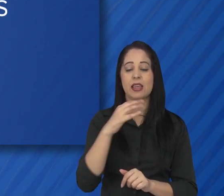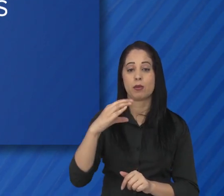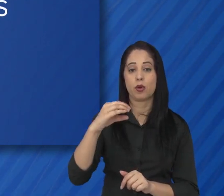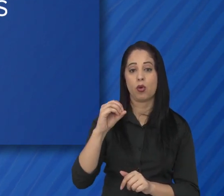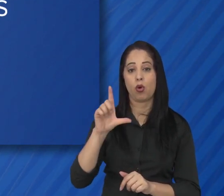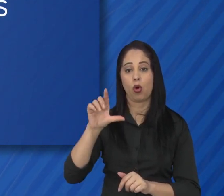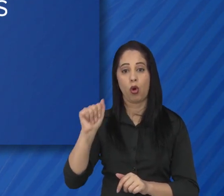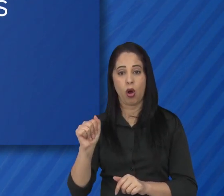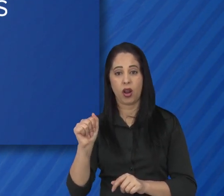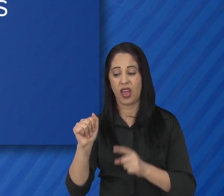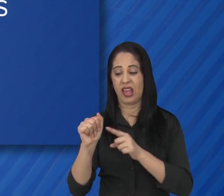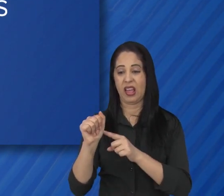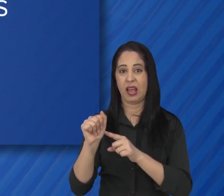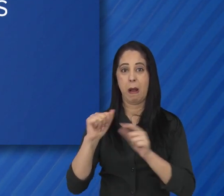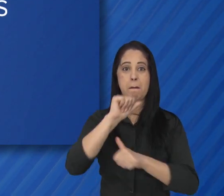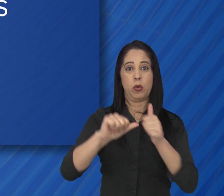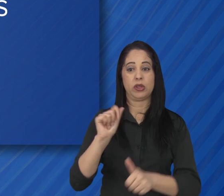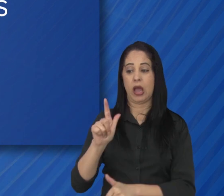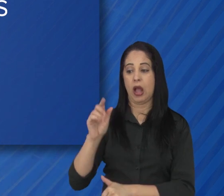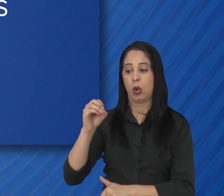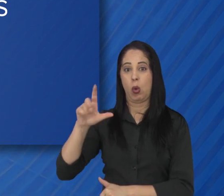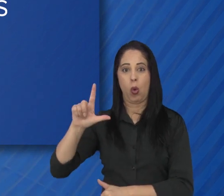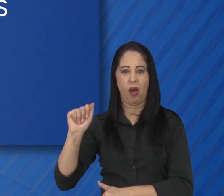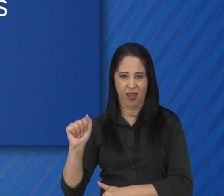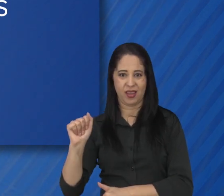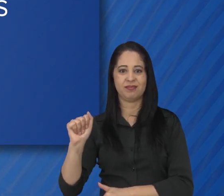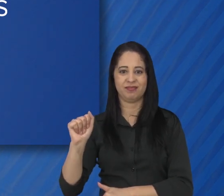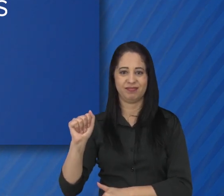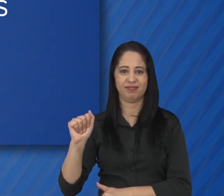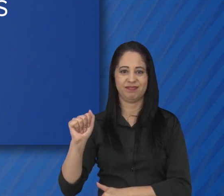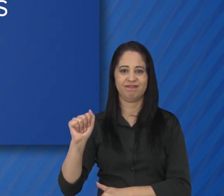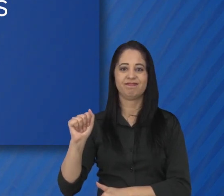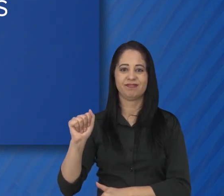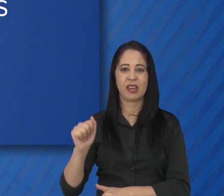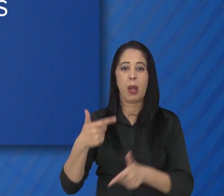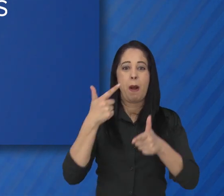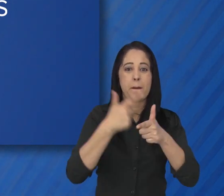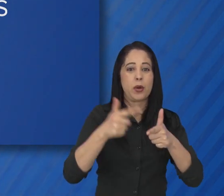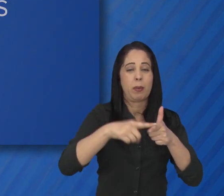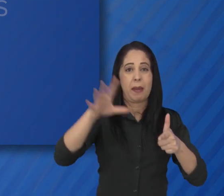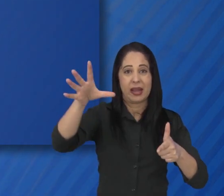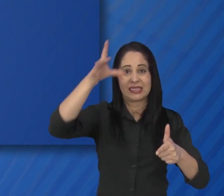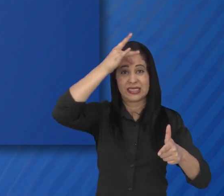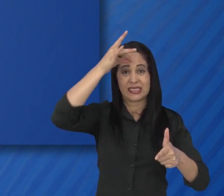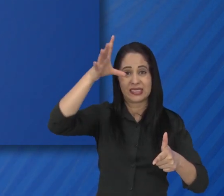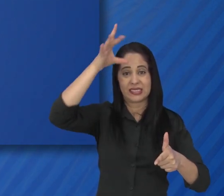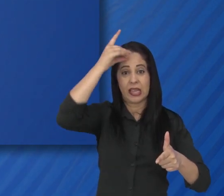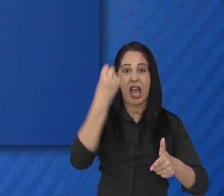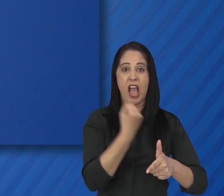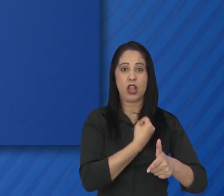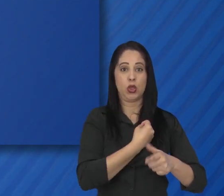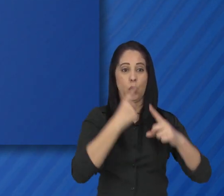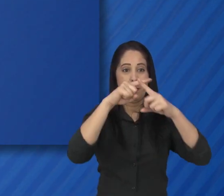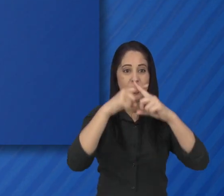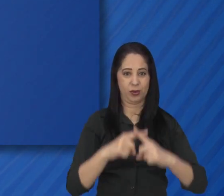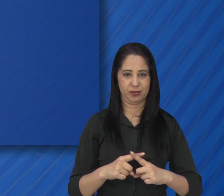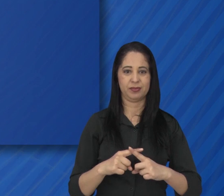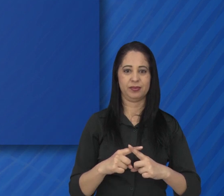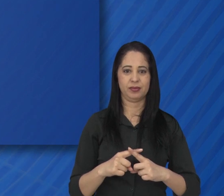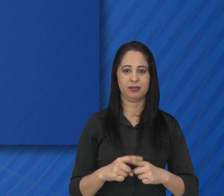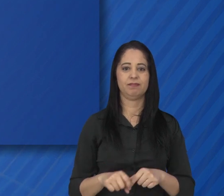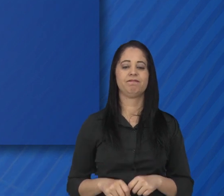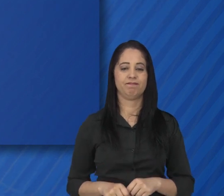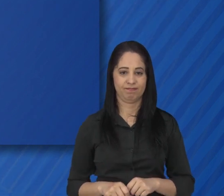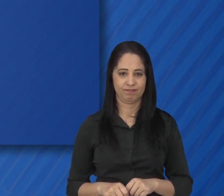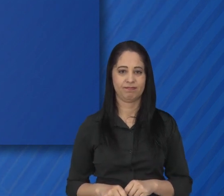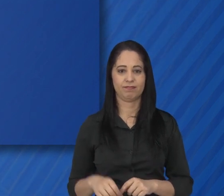exemplo, ler cola ao invés de gola, confundir P com B ou T com D, problemas para decorar a tabuada e